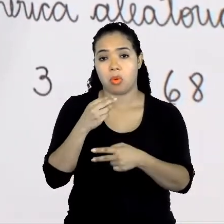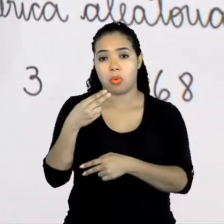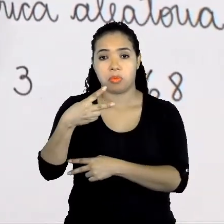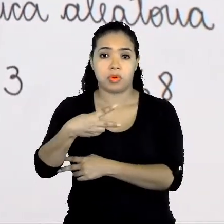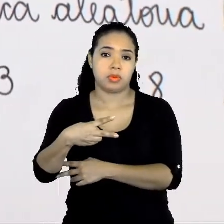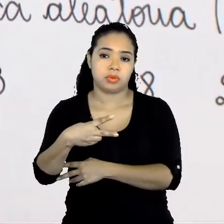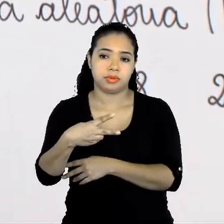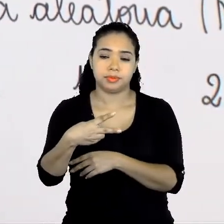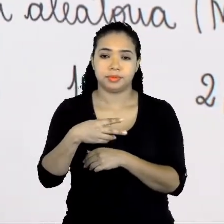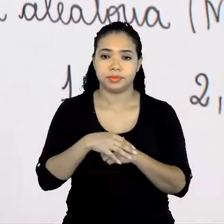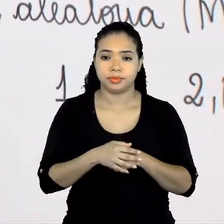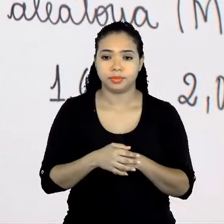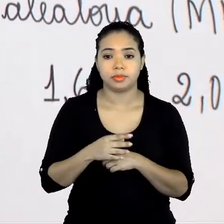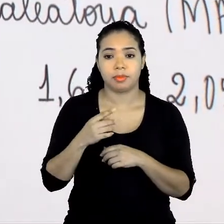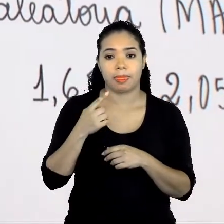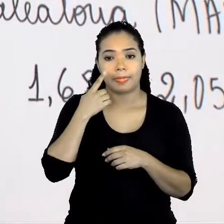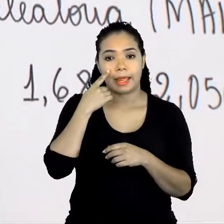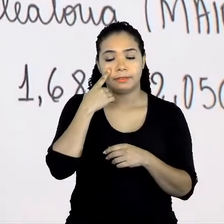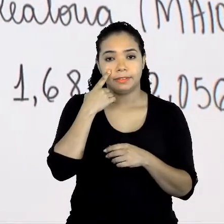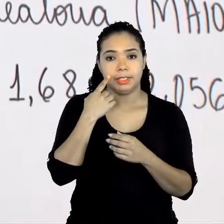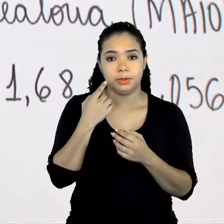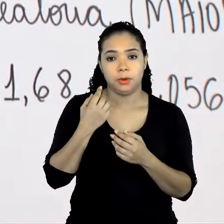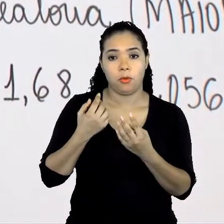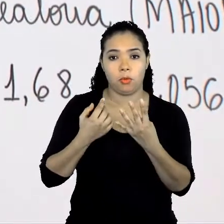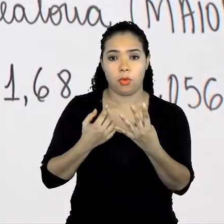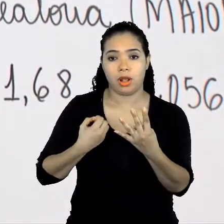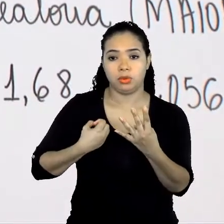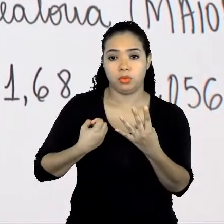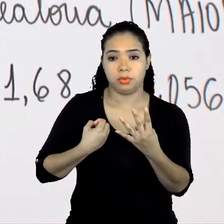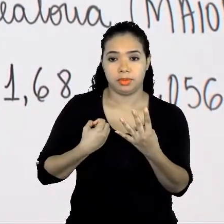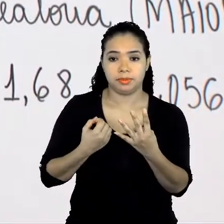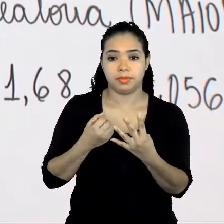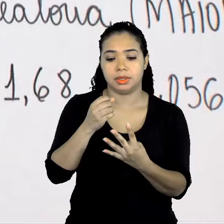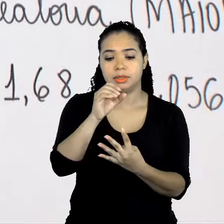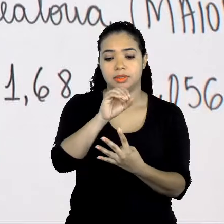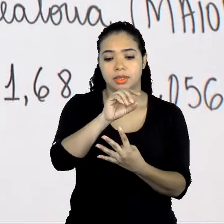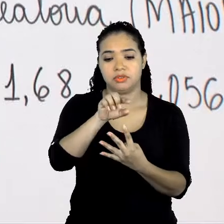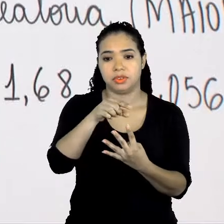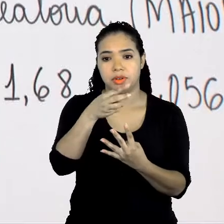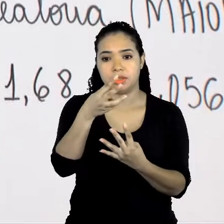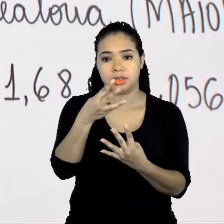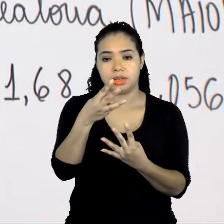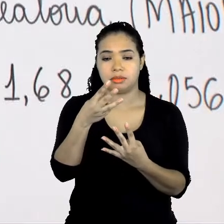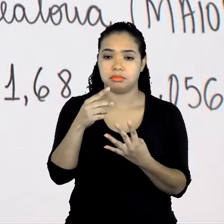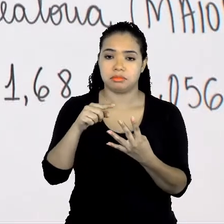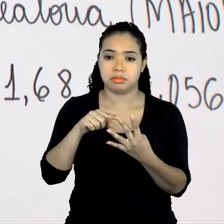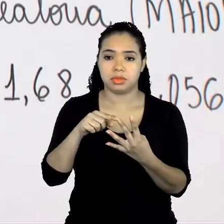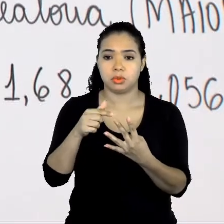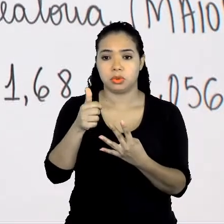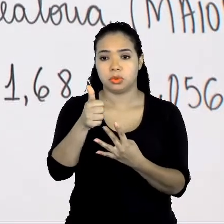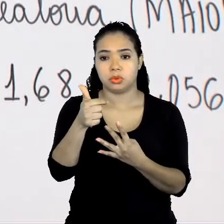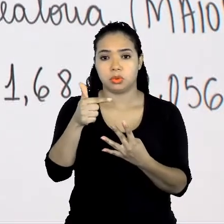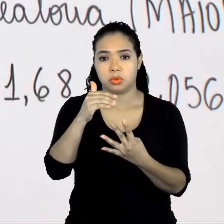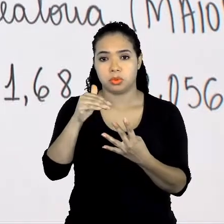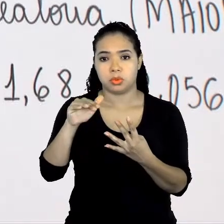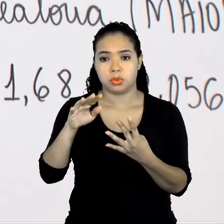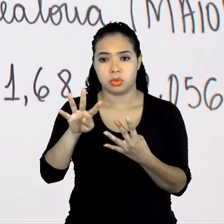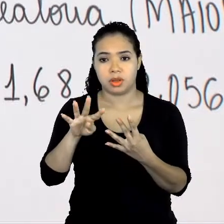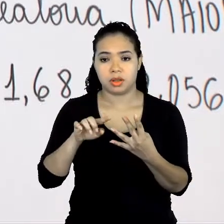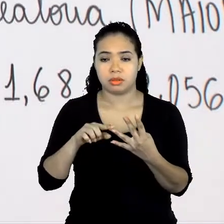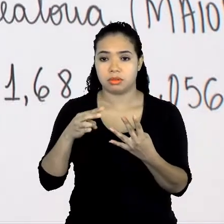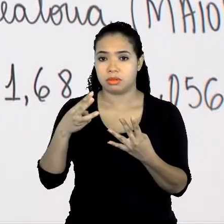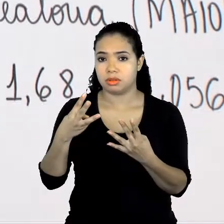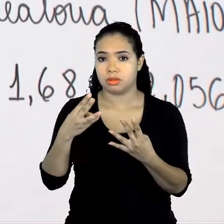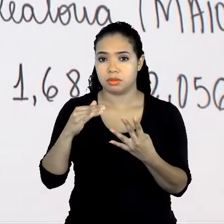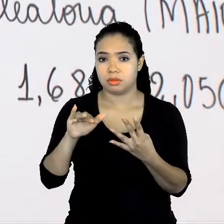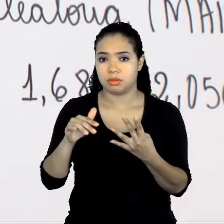4 números aleatórios aqui e eu tenho que colocar em ordem decrescente. Turma, ou